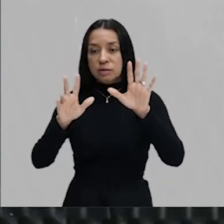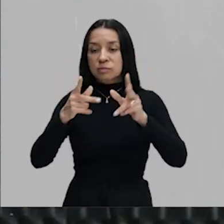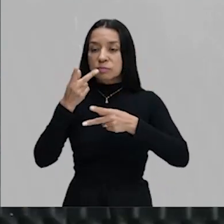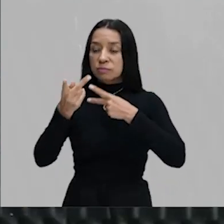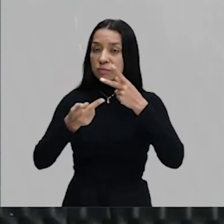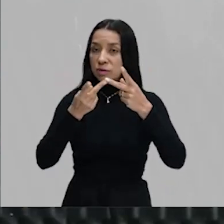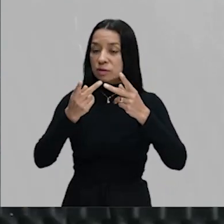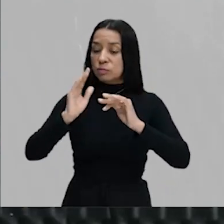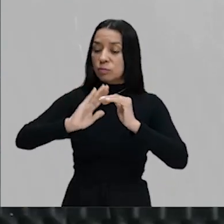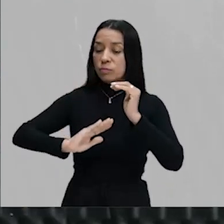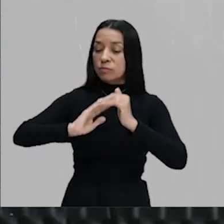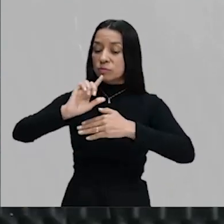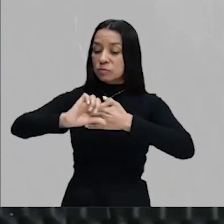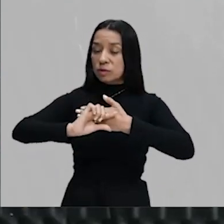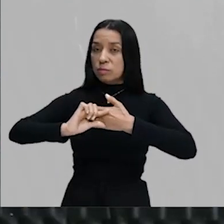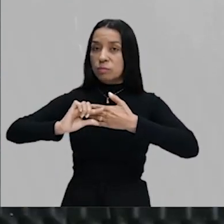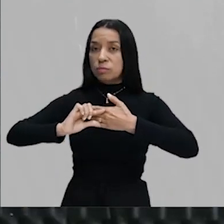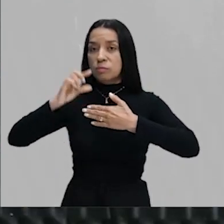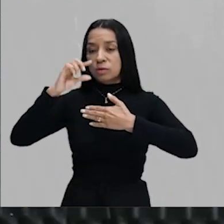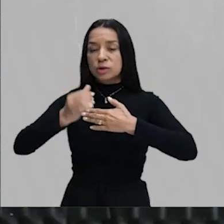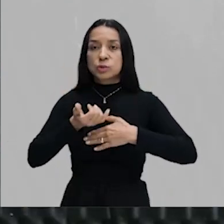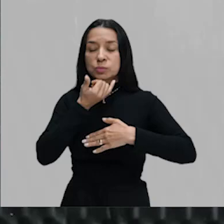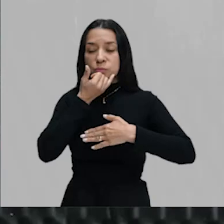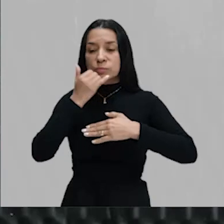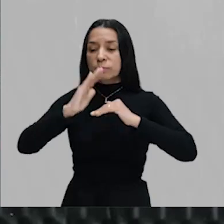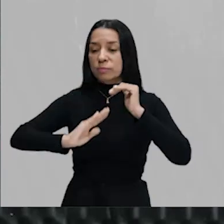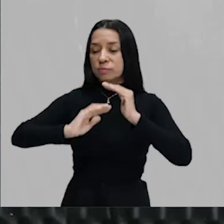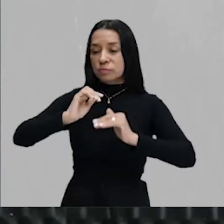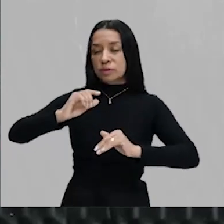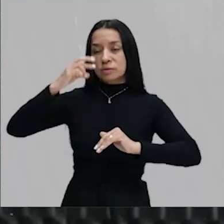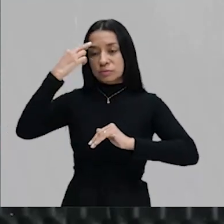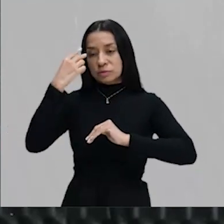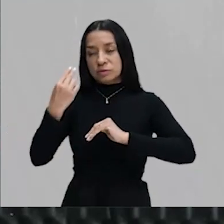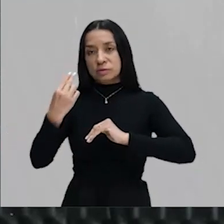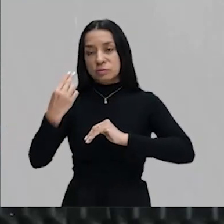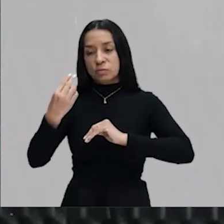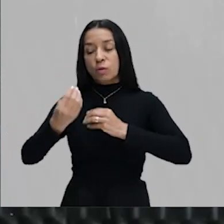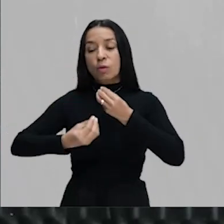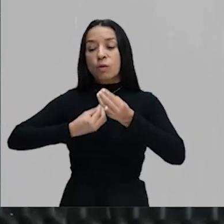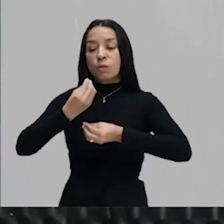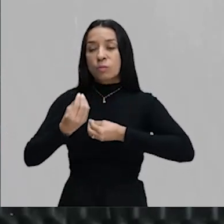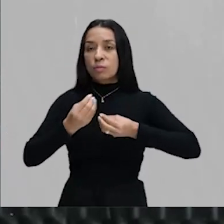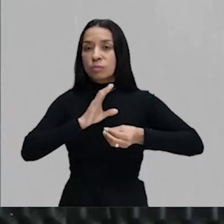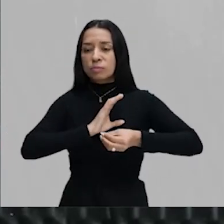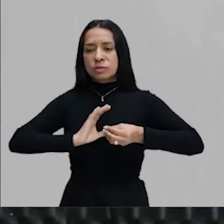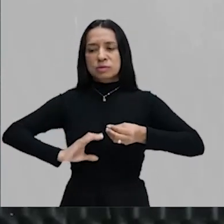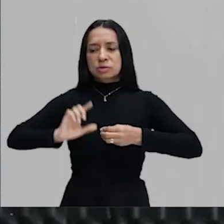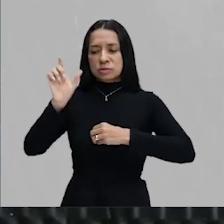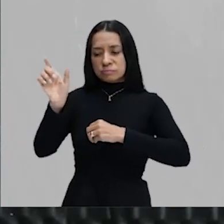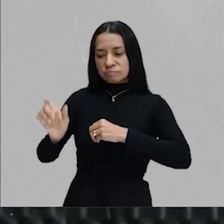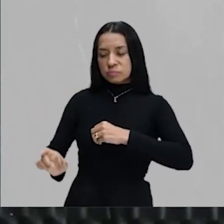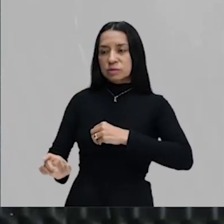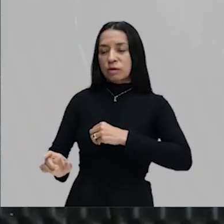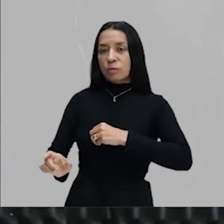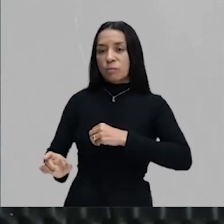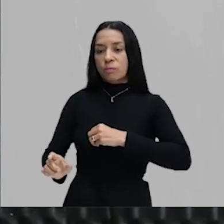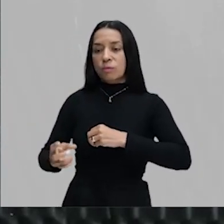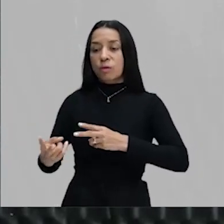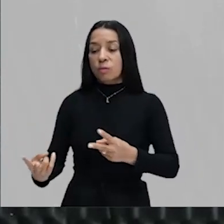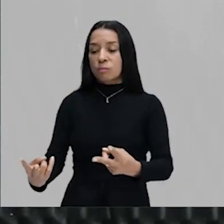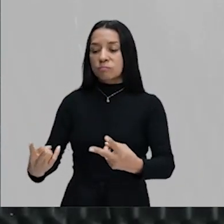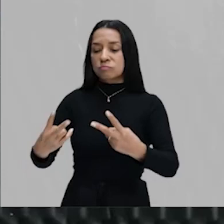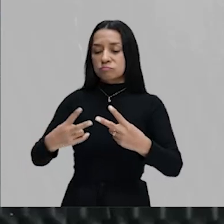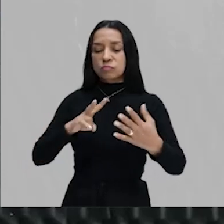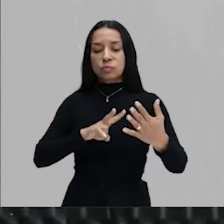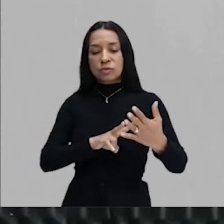historiador. Como cristão, o nosso olhar é muito maior. O nosso olhar é um olhar de fé,